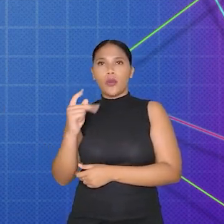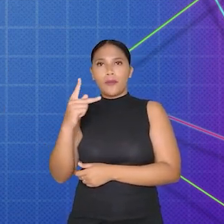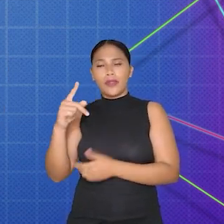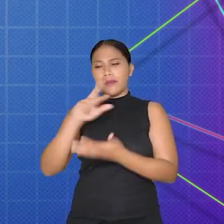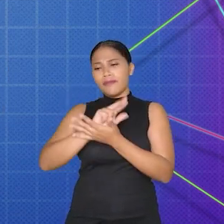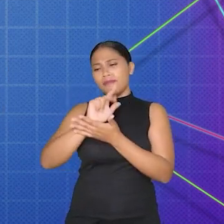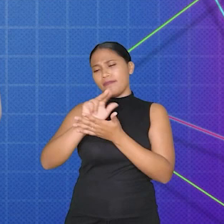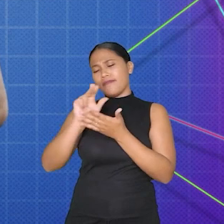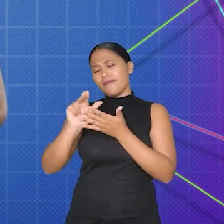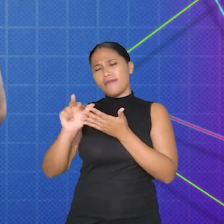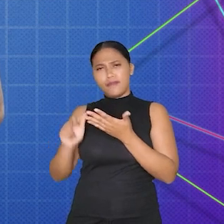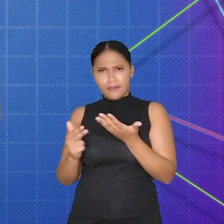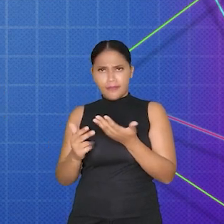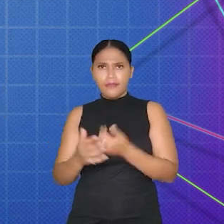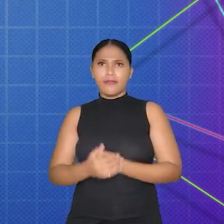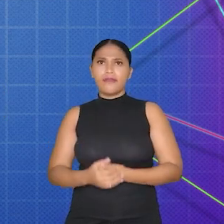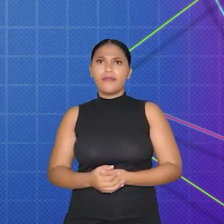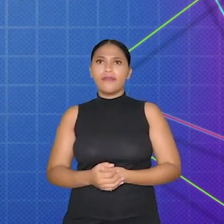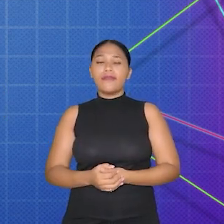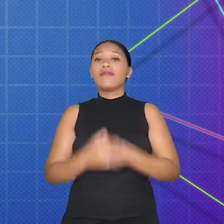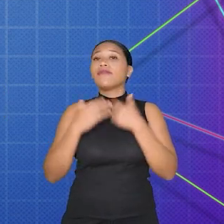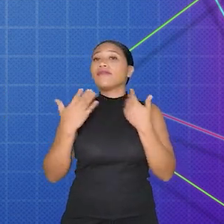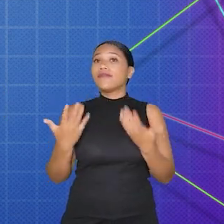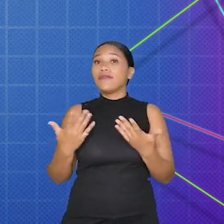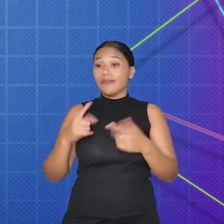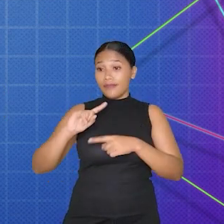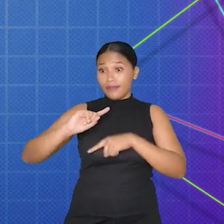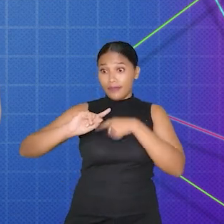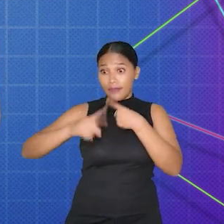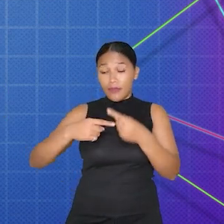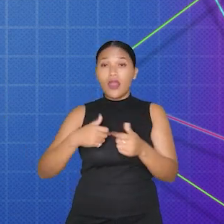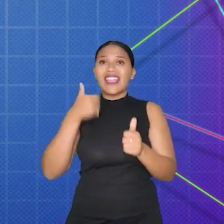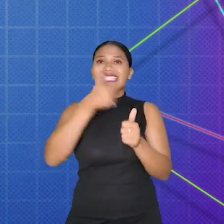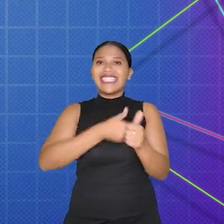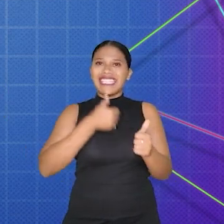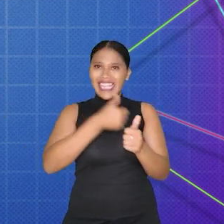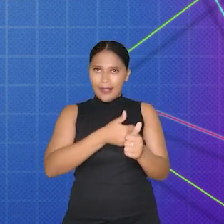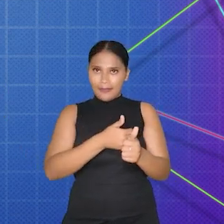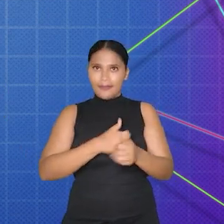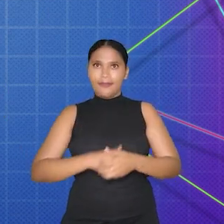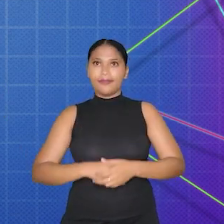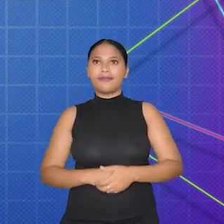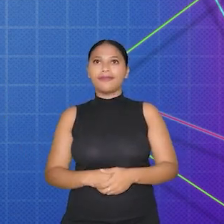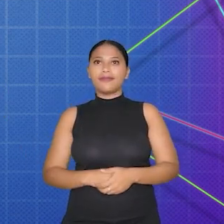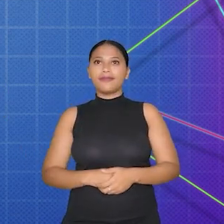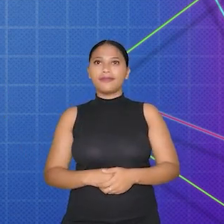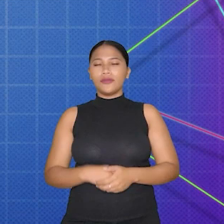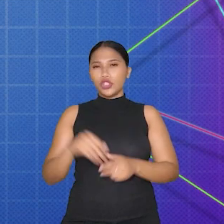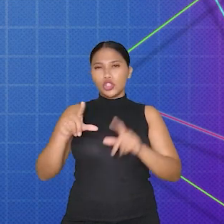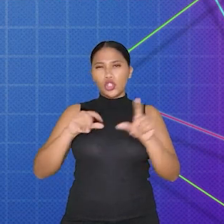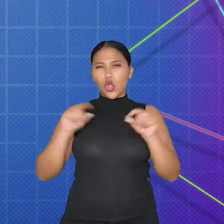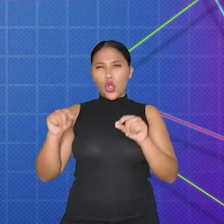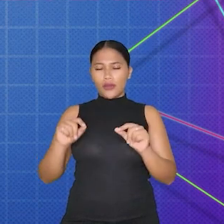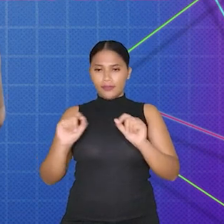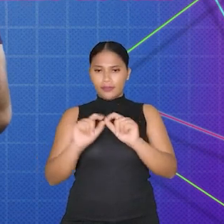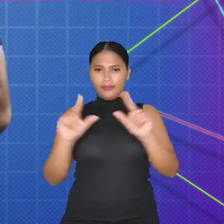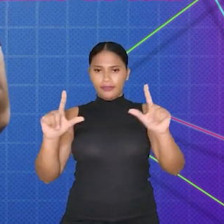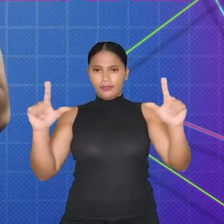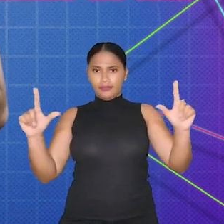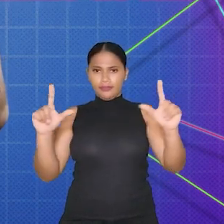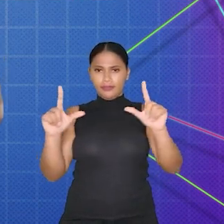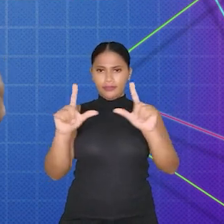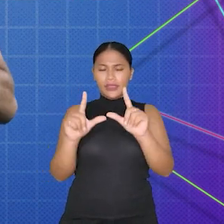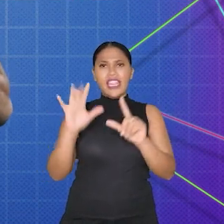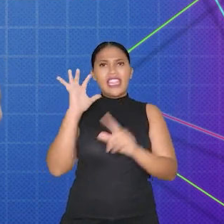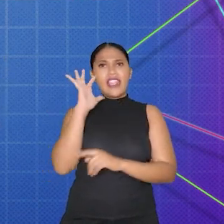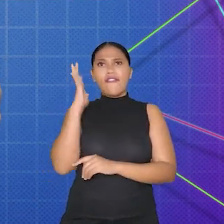EasyPrite, Pixie, Pixel App e Pixel. Em seguida, siga os passos abaixo. Escolha um tamanho de